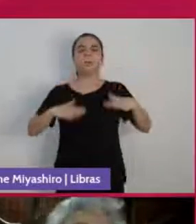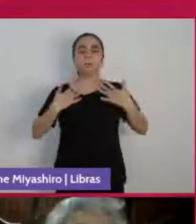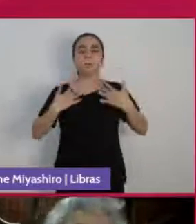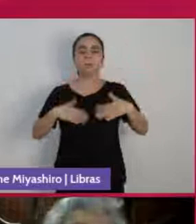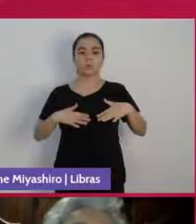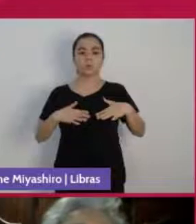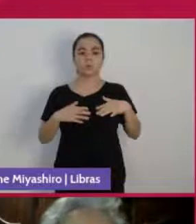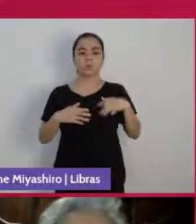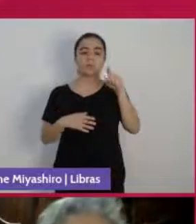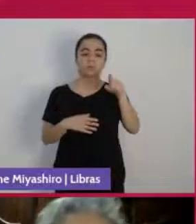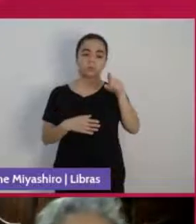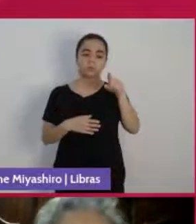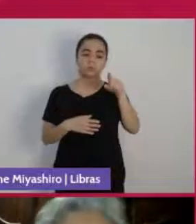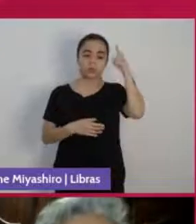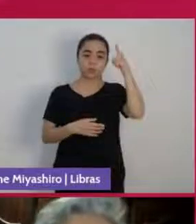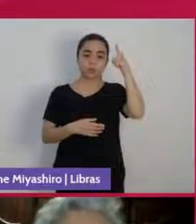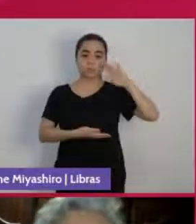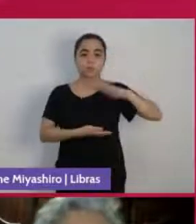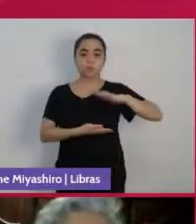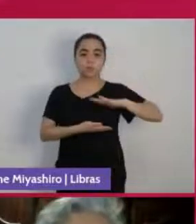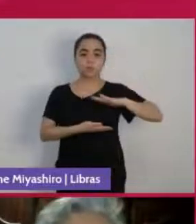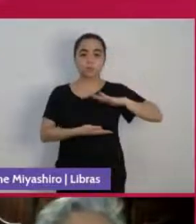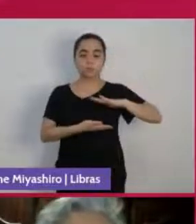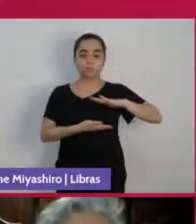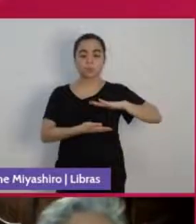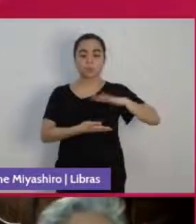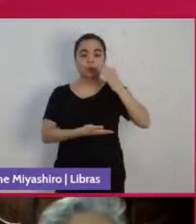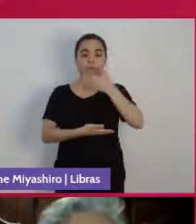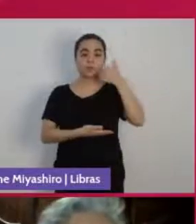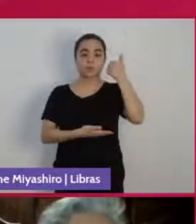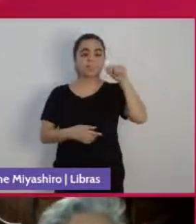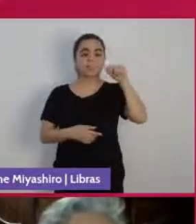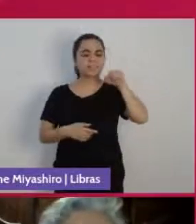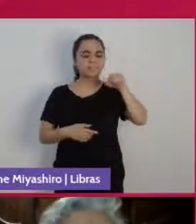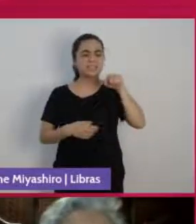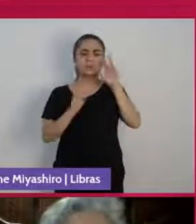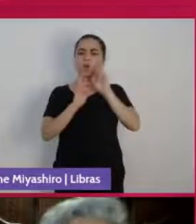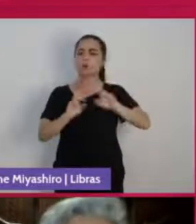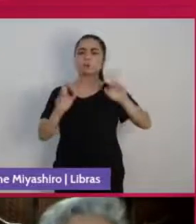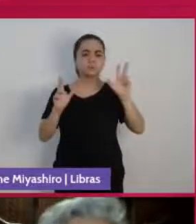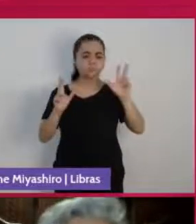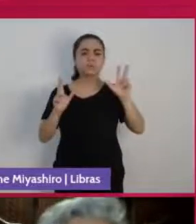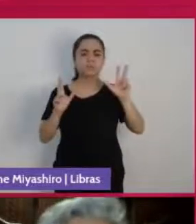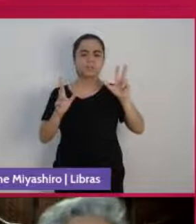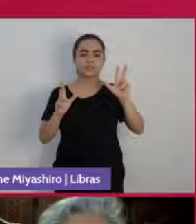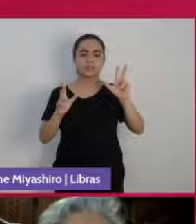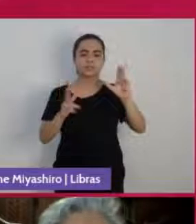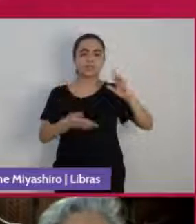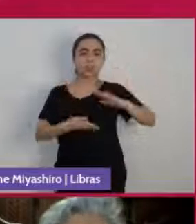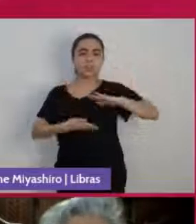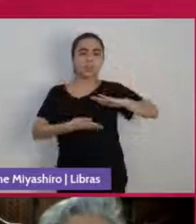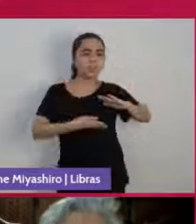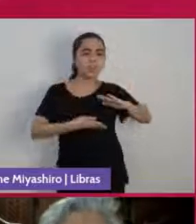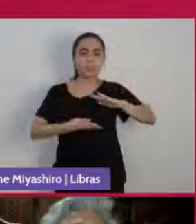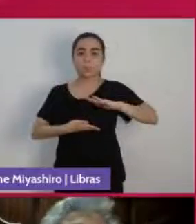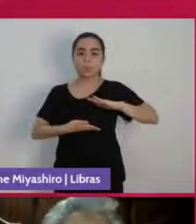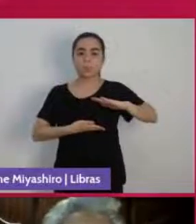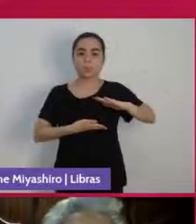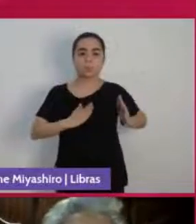o músculo peitoral relaxado, que isso vai fazer toda a diferença no posicionamento. Então,